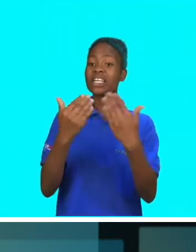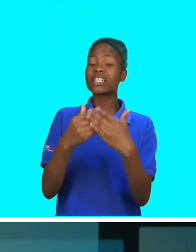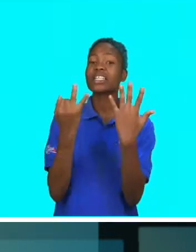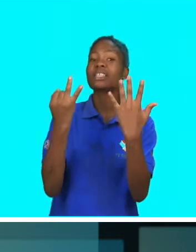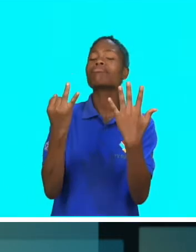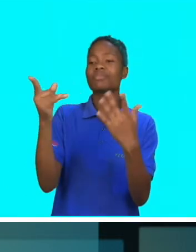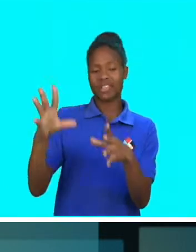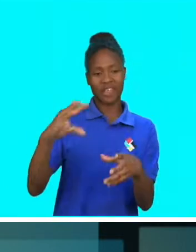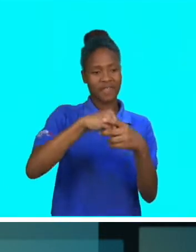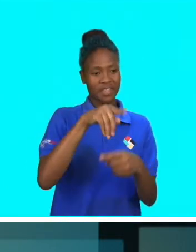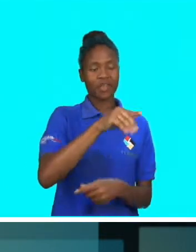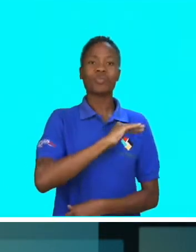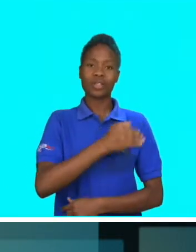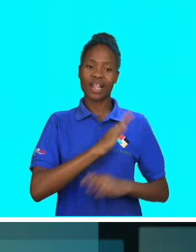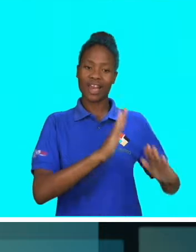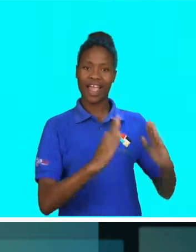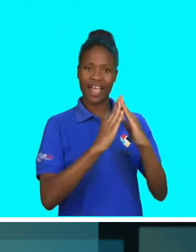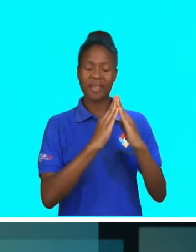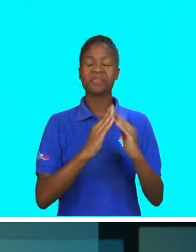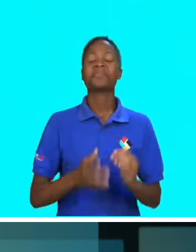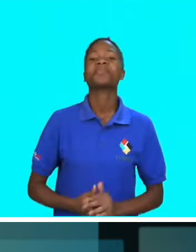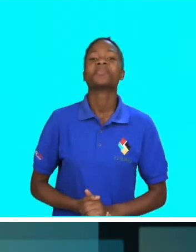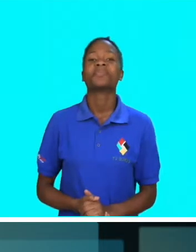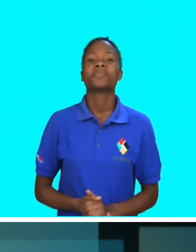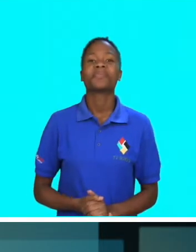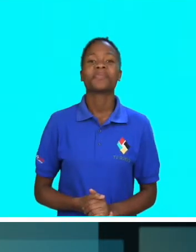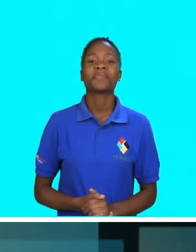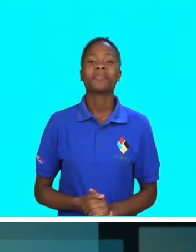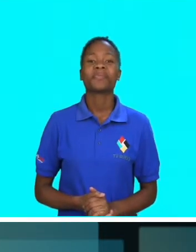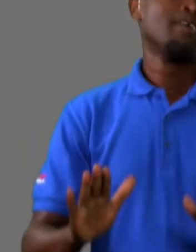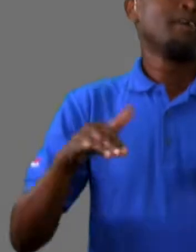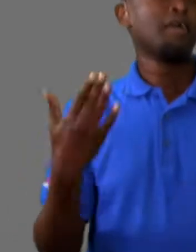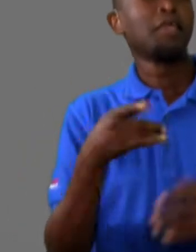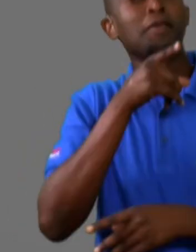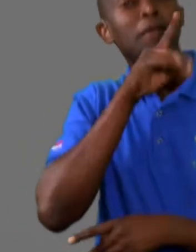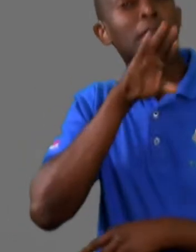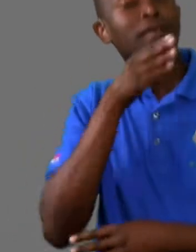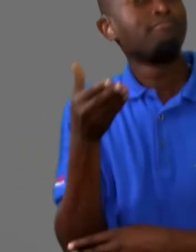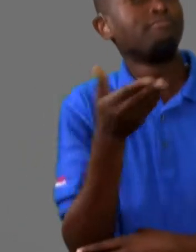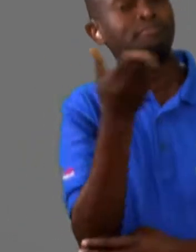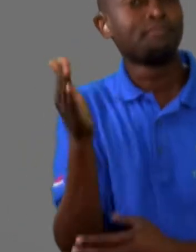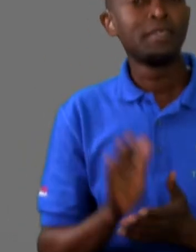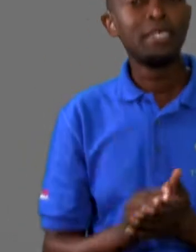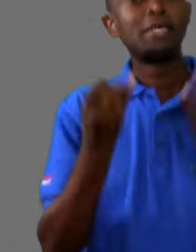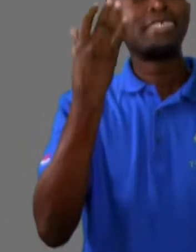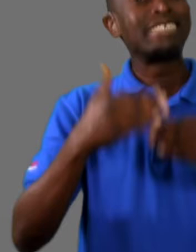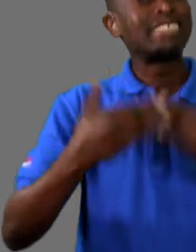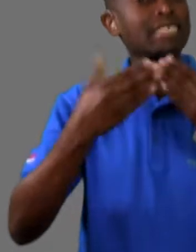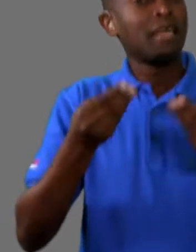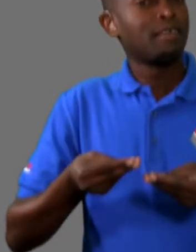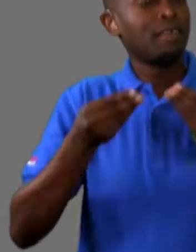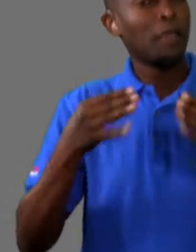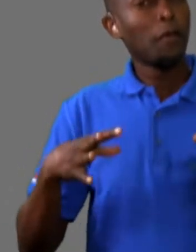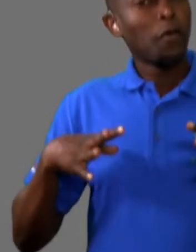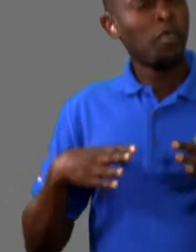sete dias de licença de paternidade e noventa de maternidade. Então, pais, o objetivo com os